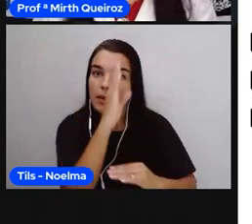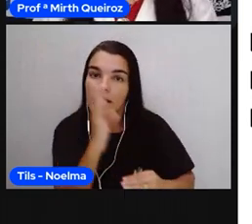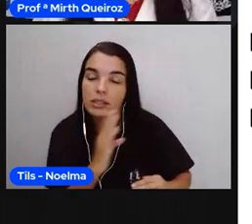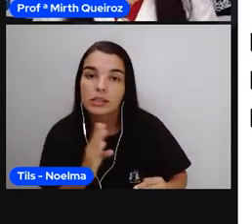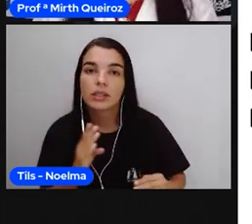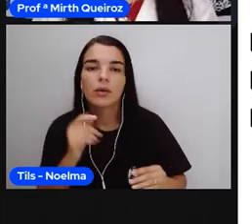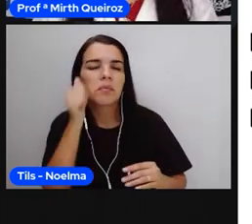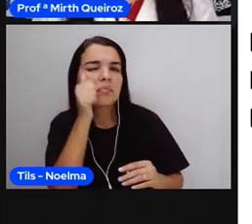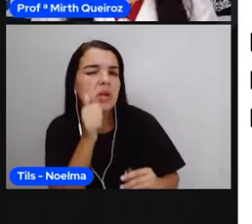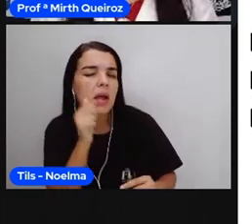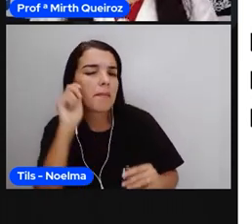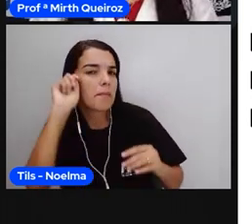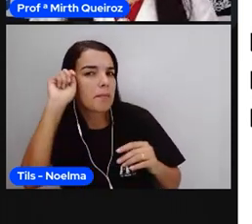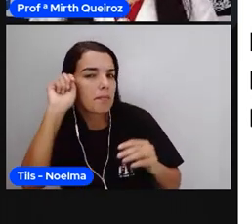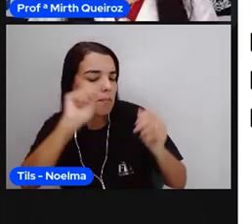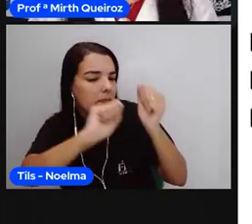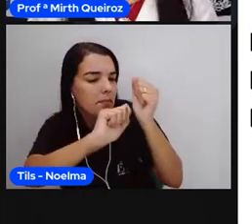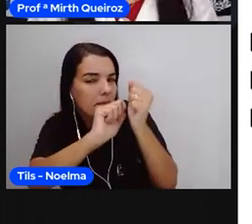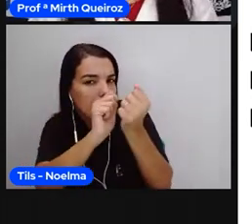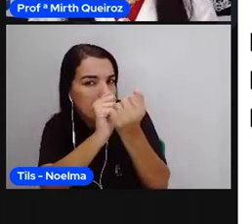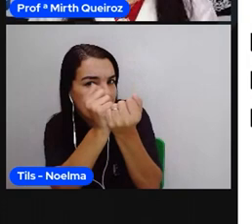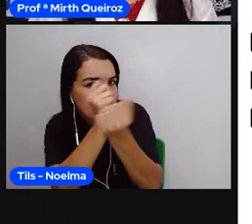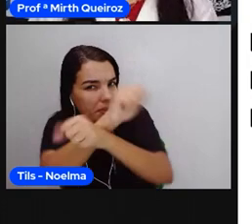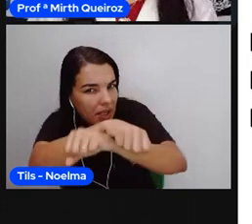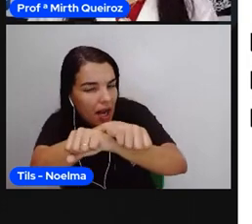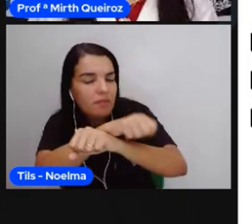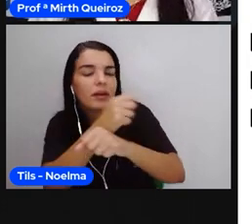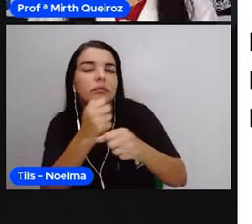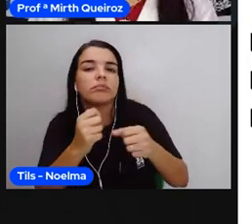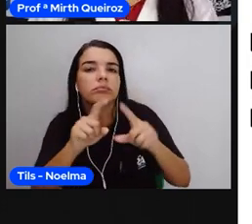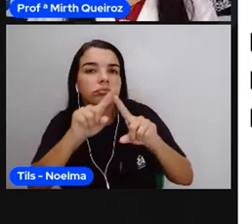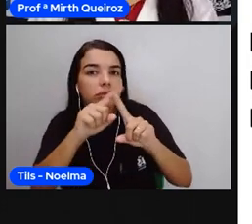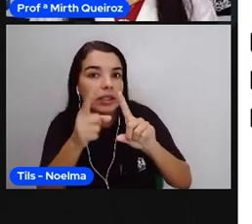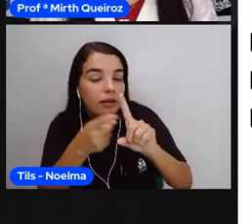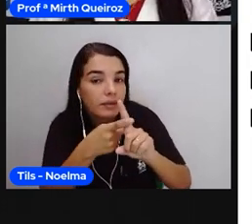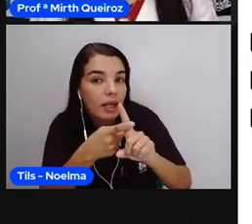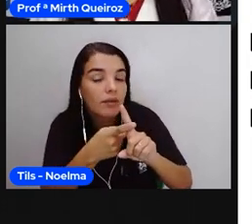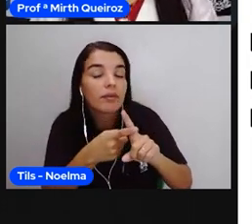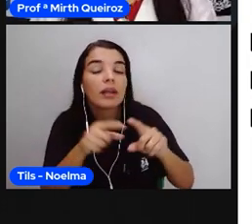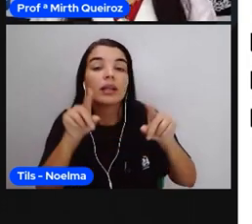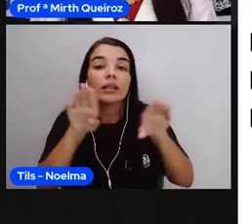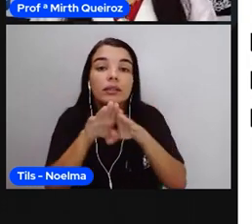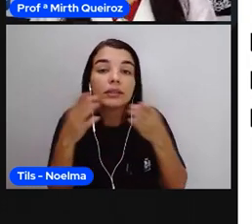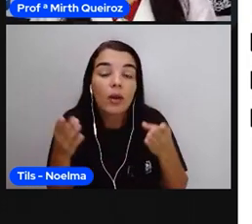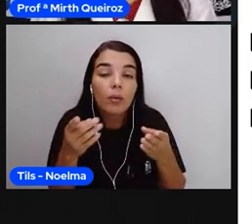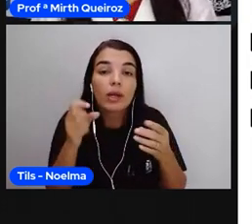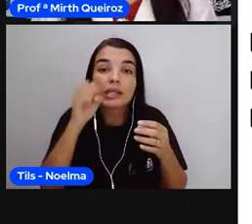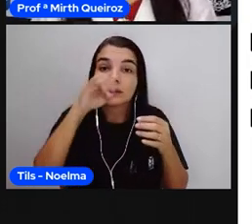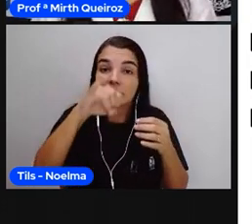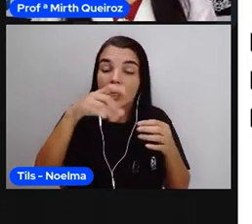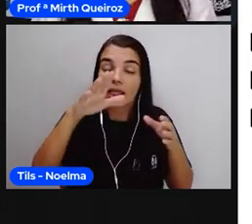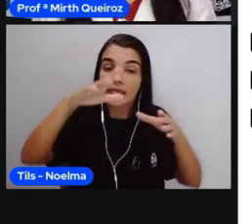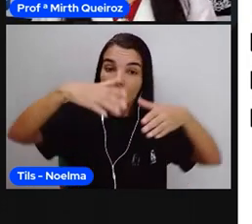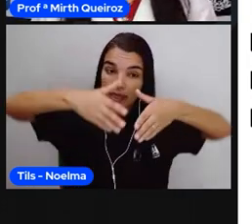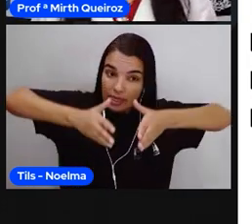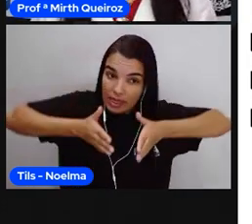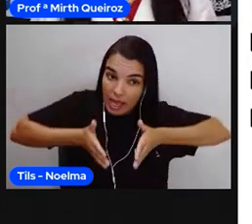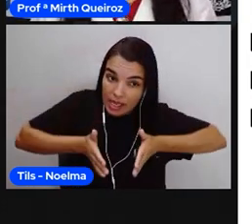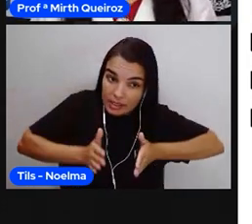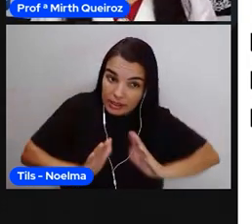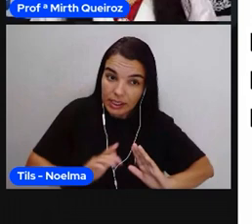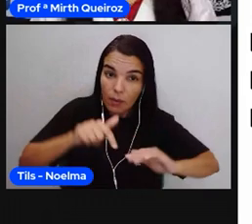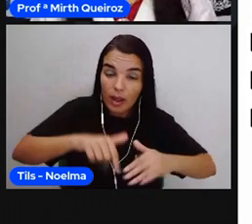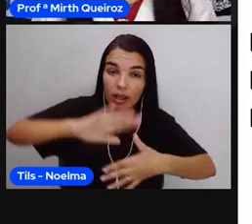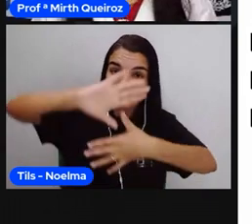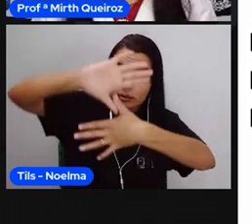mulher engravidava, e tinha aí uma criança na América, aqui no Brasil, né? Que está no continente americano, e